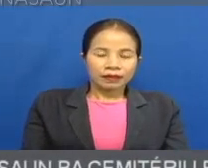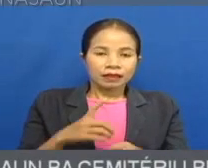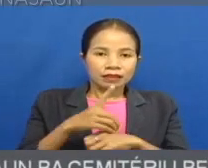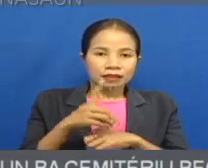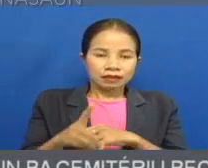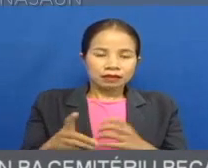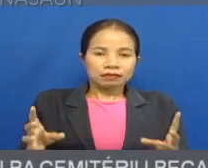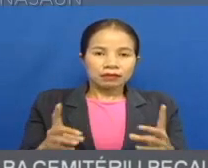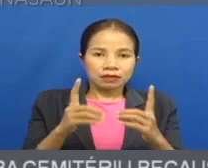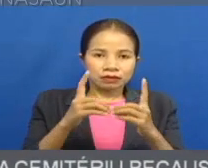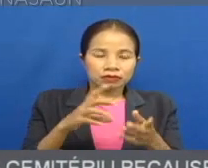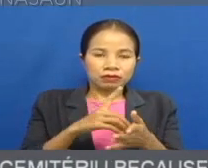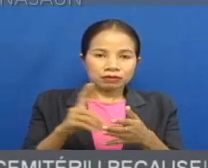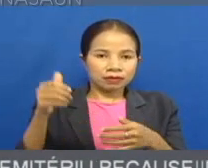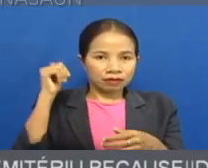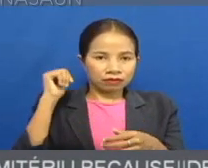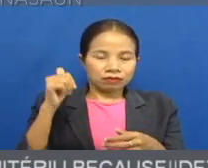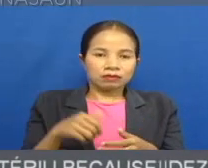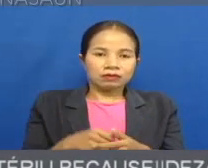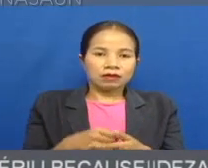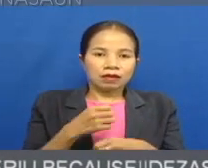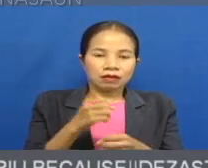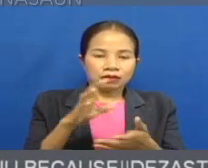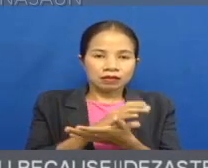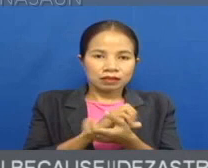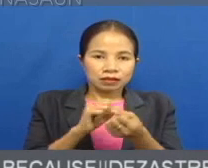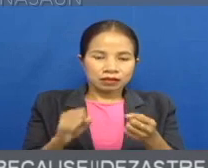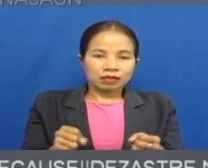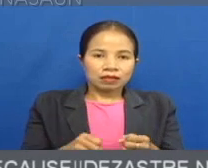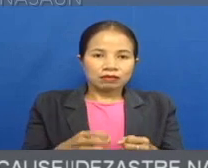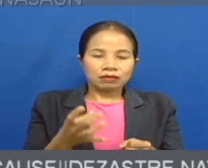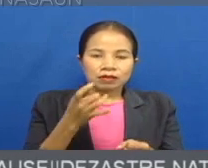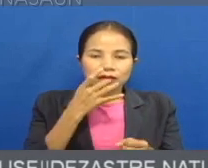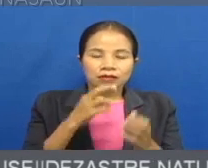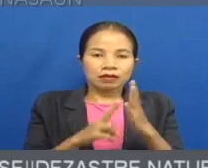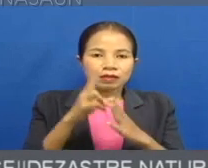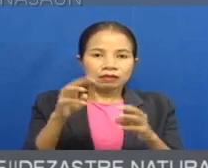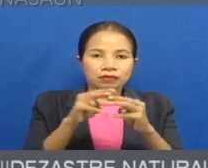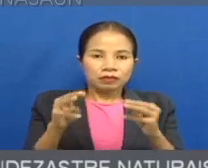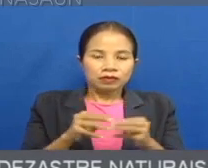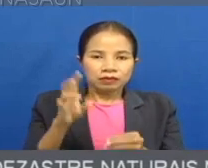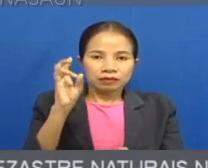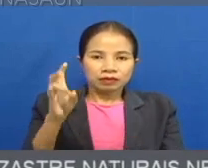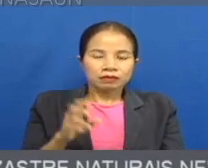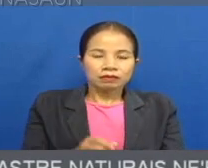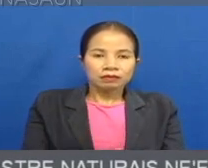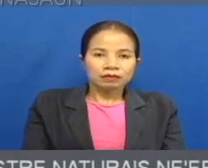desastres naturais também acontecem esta semana. Couto, resulta estragos linha eletricidade e município Rito.